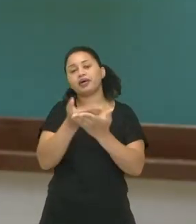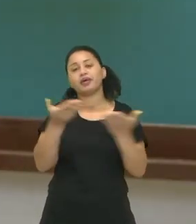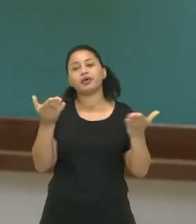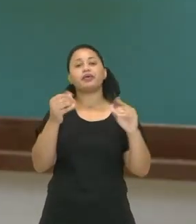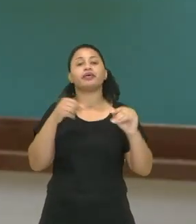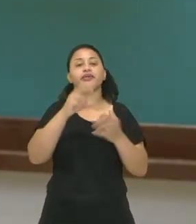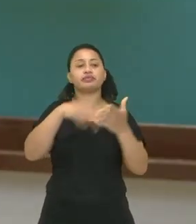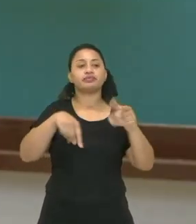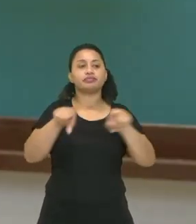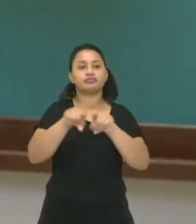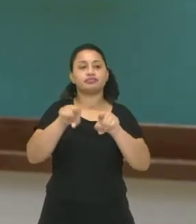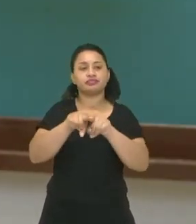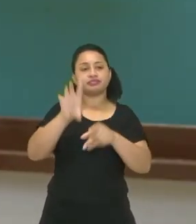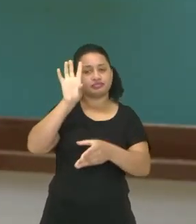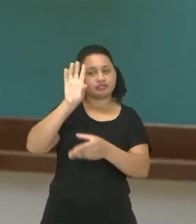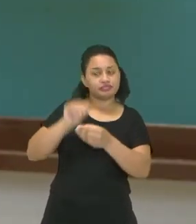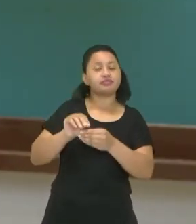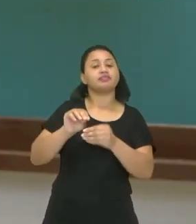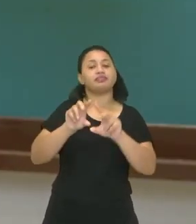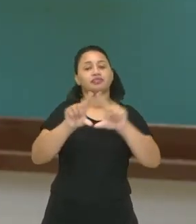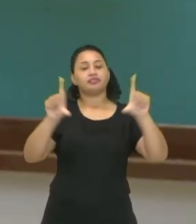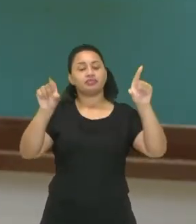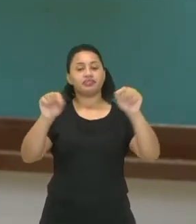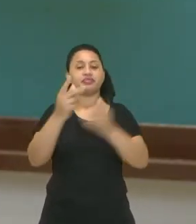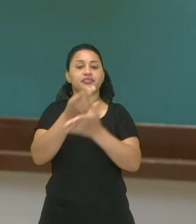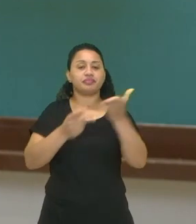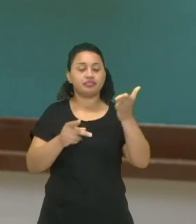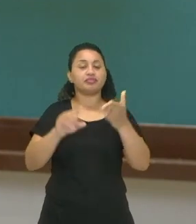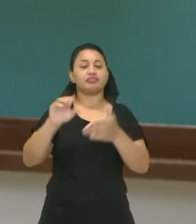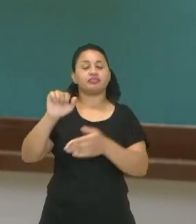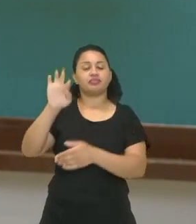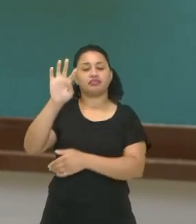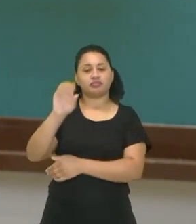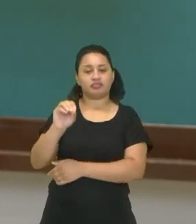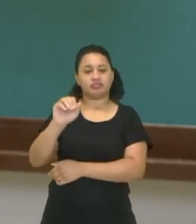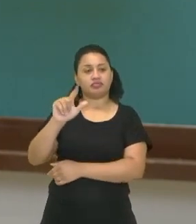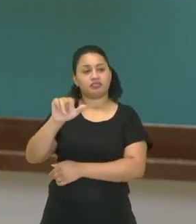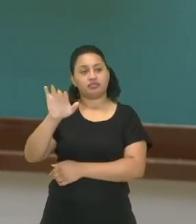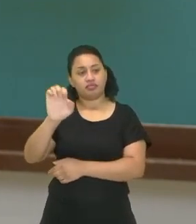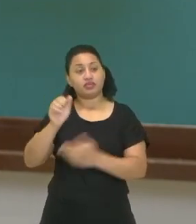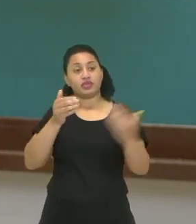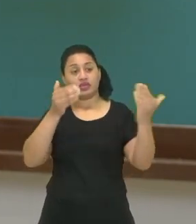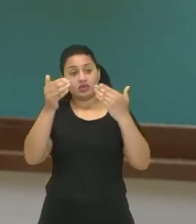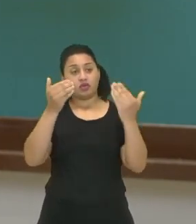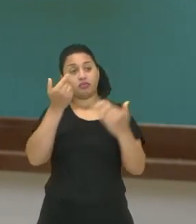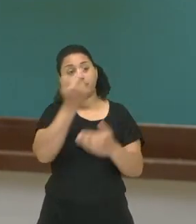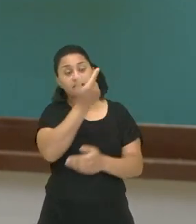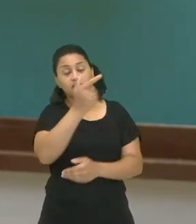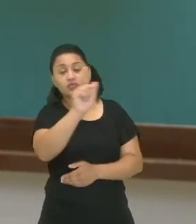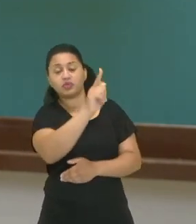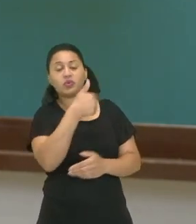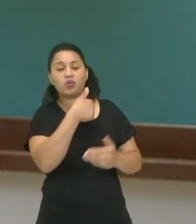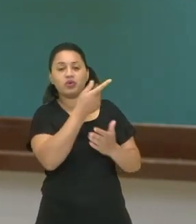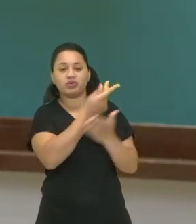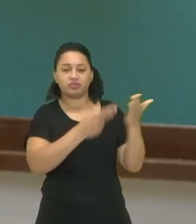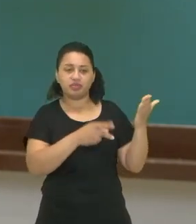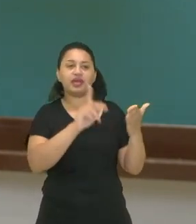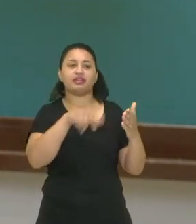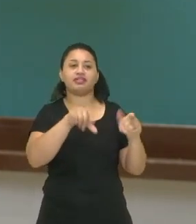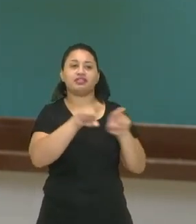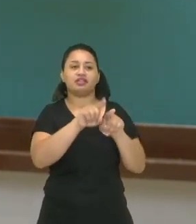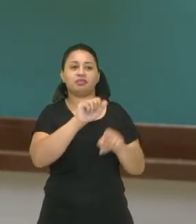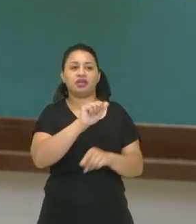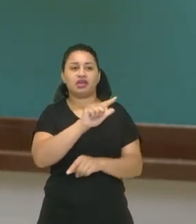e interpretamos trechos da poesia de Castro Alves e comparamos com a poesia de outro poeta romântico, Álvares de Azevedo.